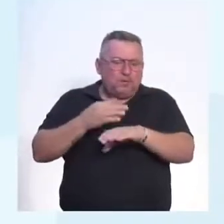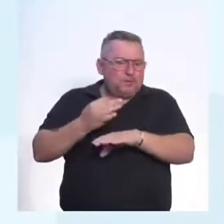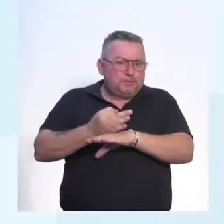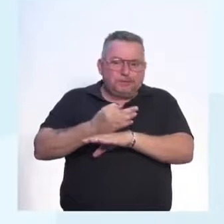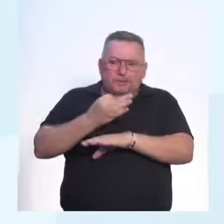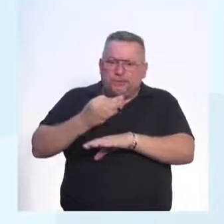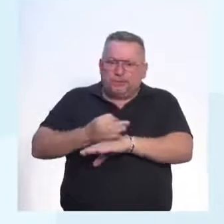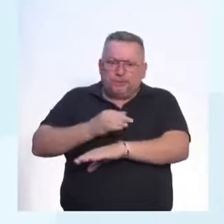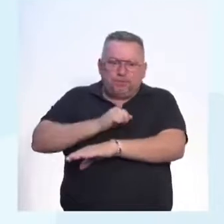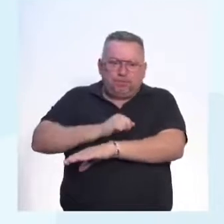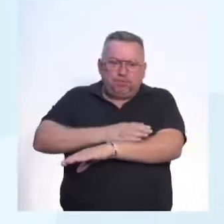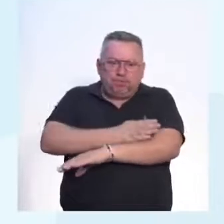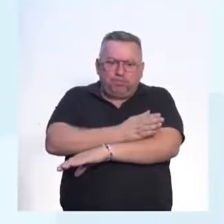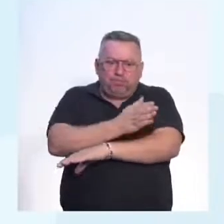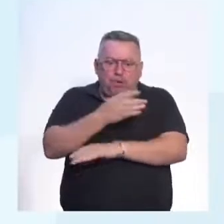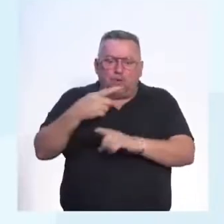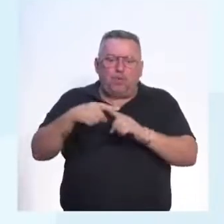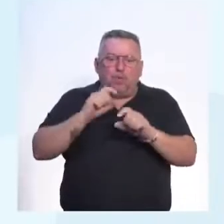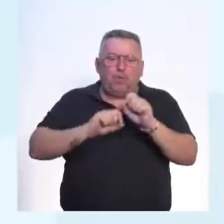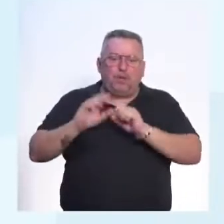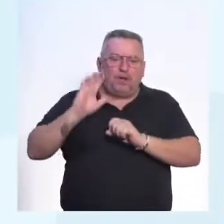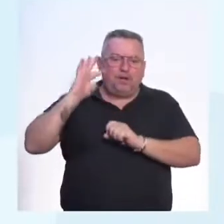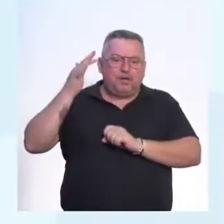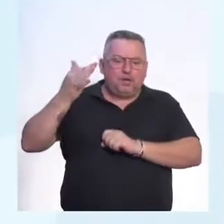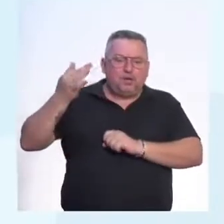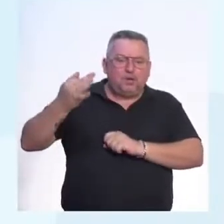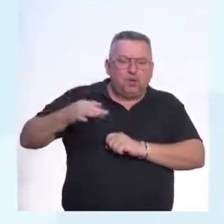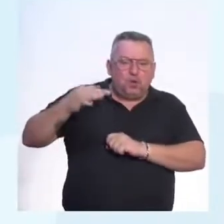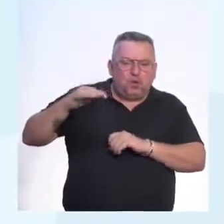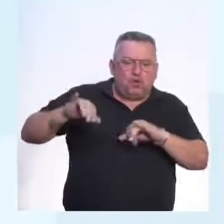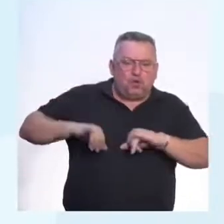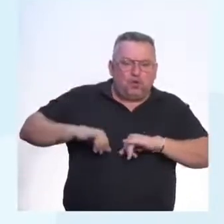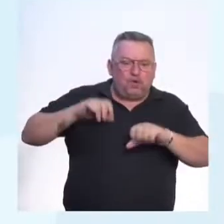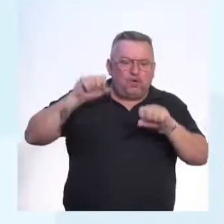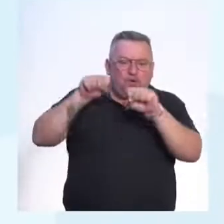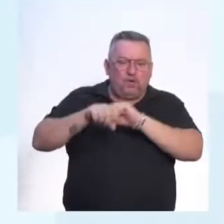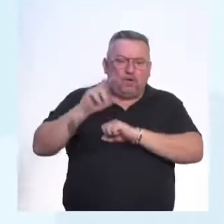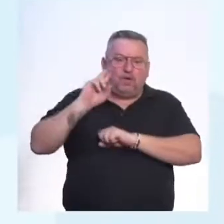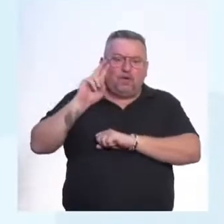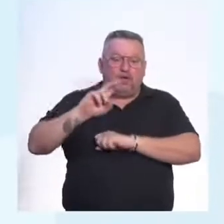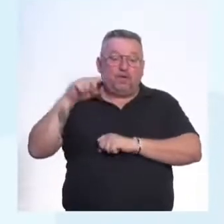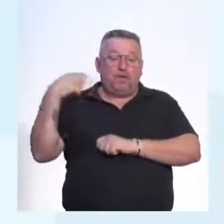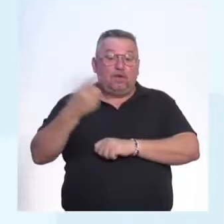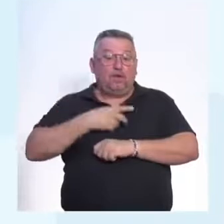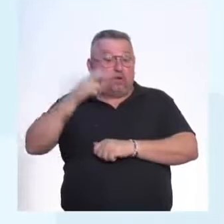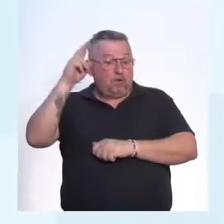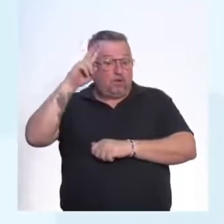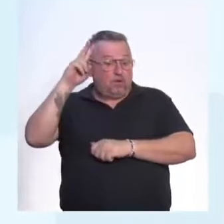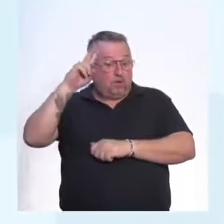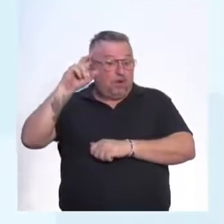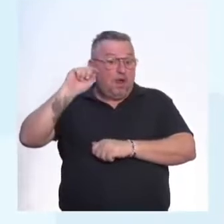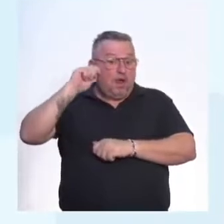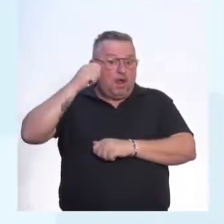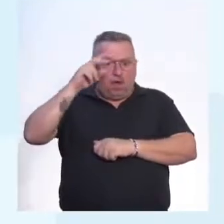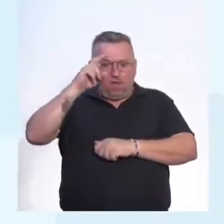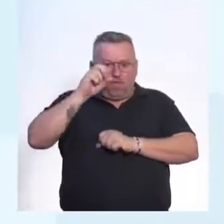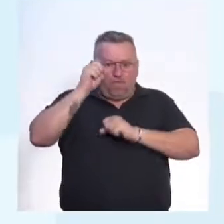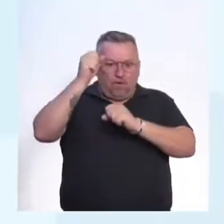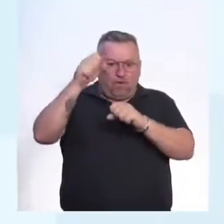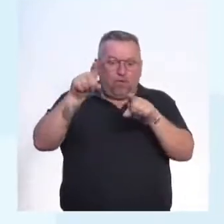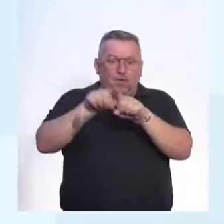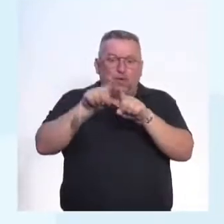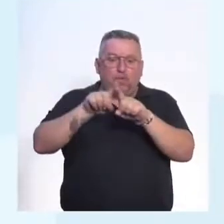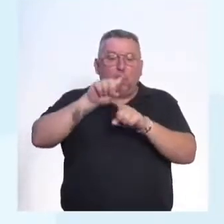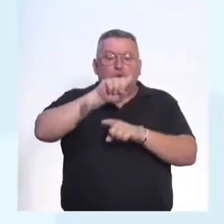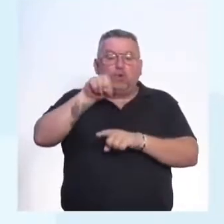racismo alto que só causa dor e violência. Tivemos em nossa história negros poderosos, como Zumbi